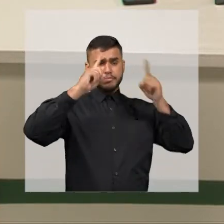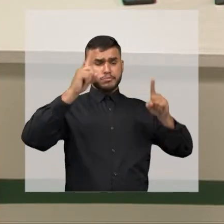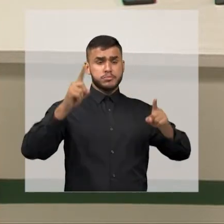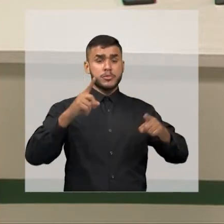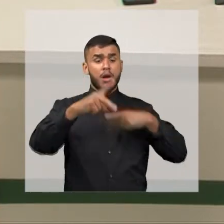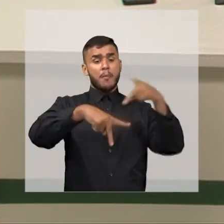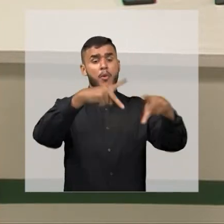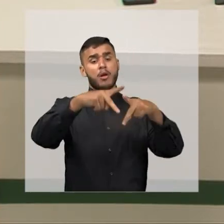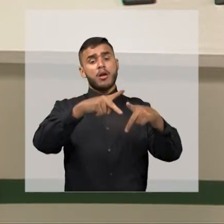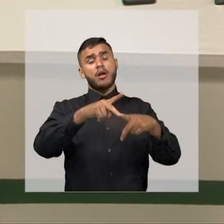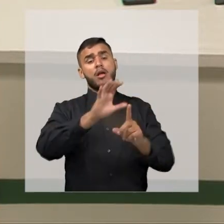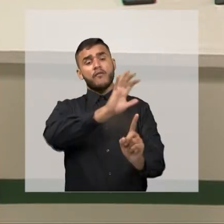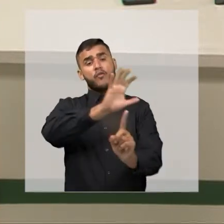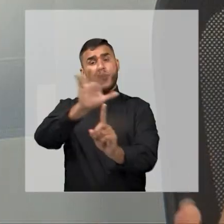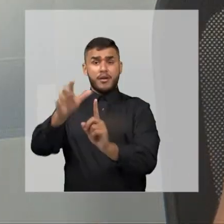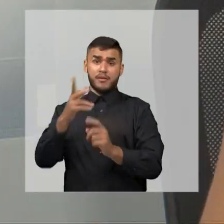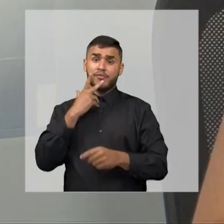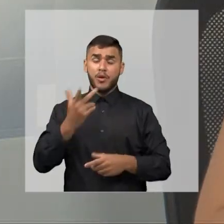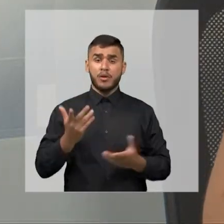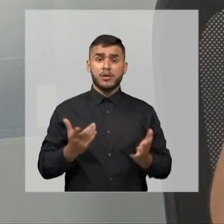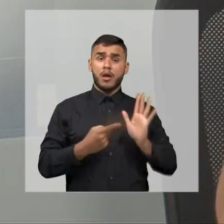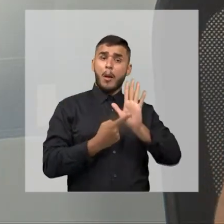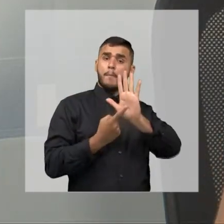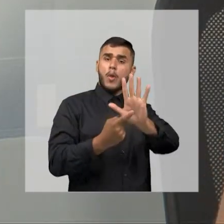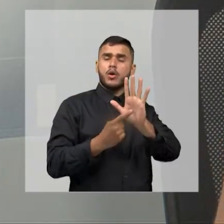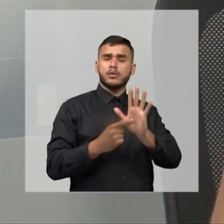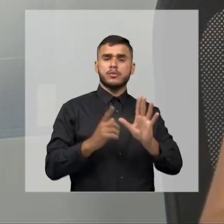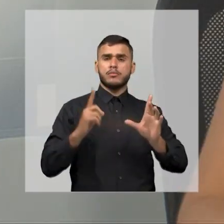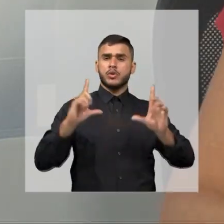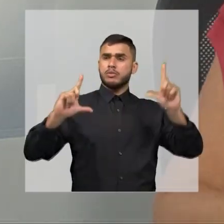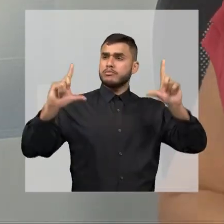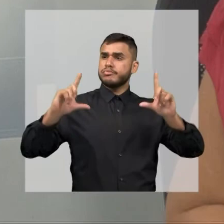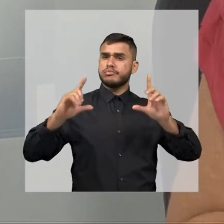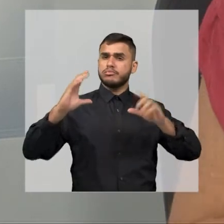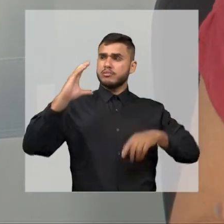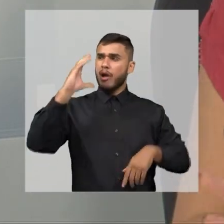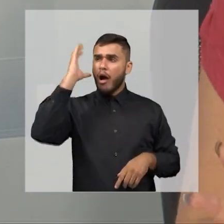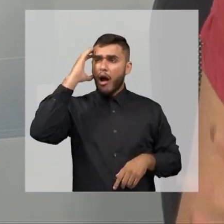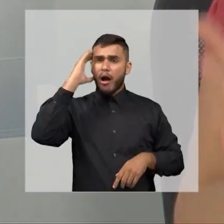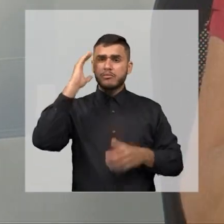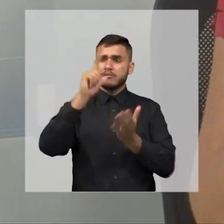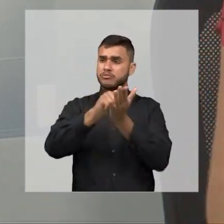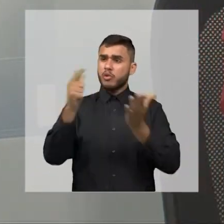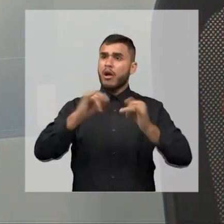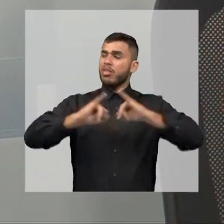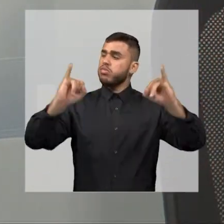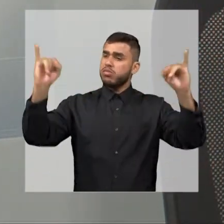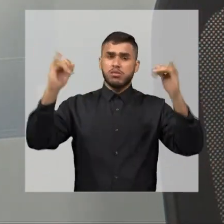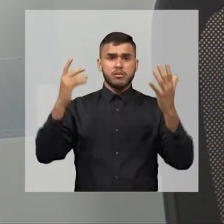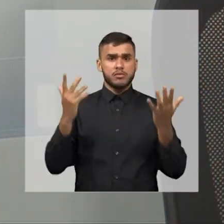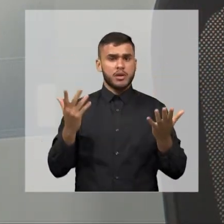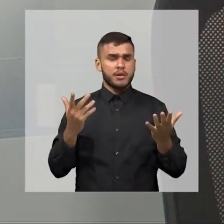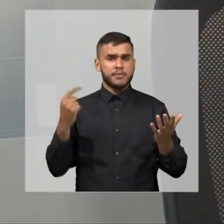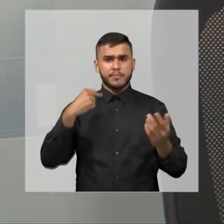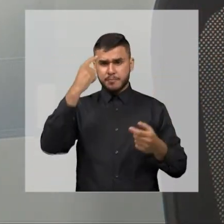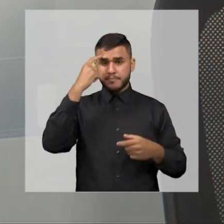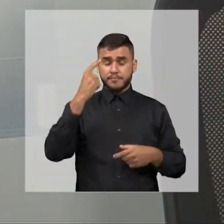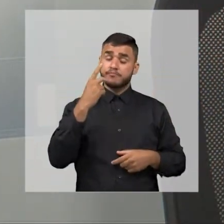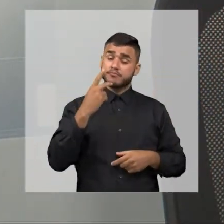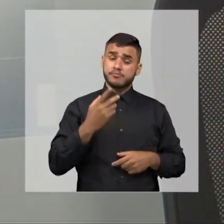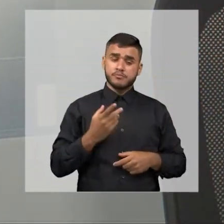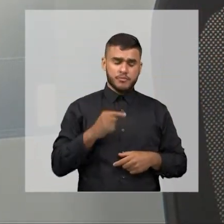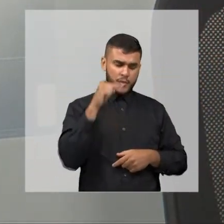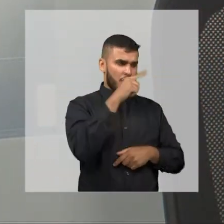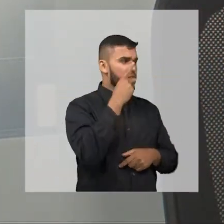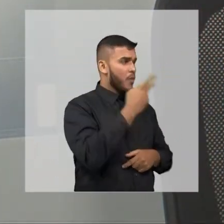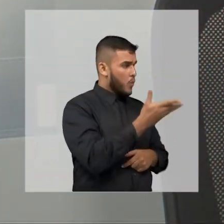povo que manipula, né? Manipula a opinião das pessoas, só mostra o lado que eles querem, defendem aquele candidato que eles querem eleger. O governador Camilo lembrou a escola de